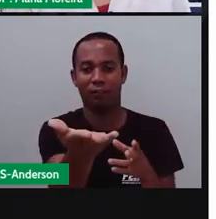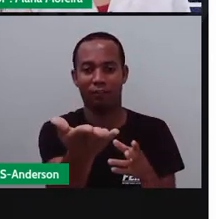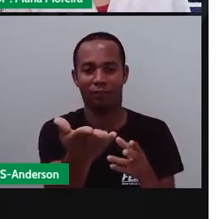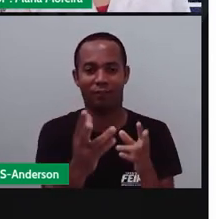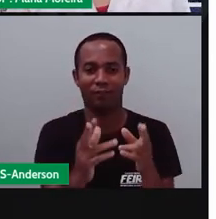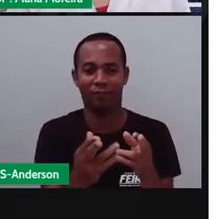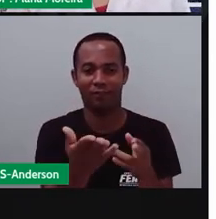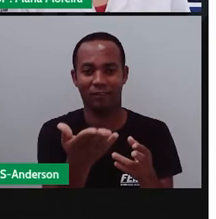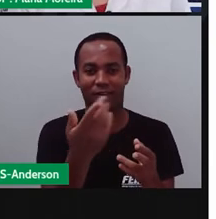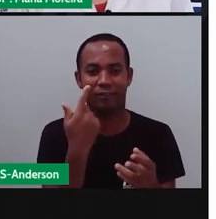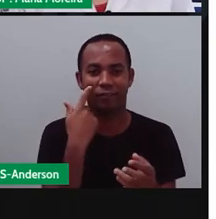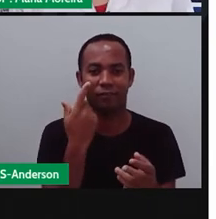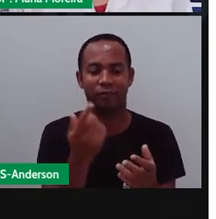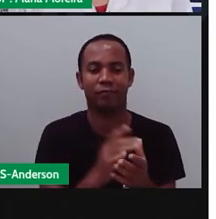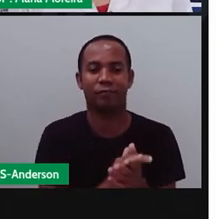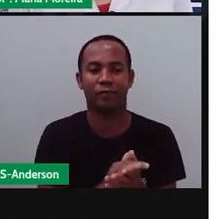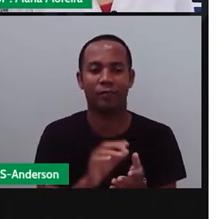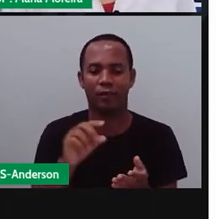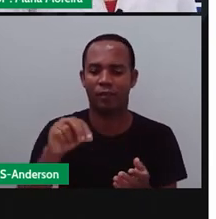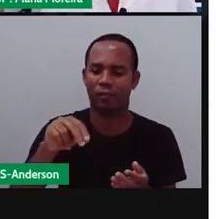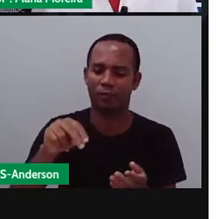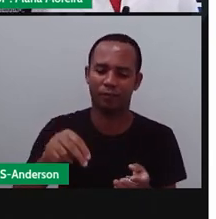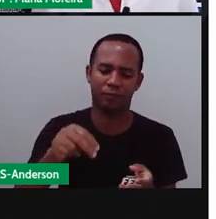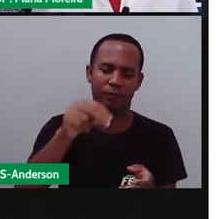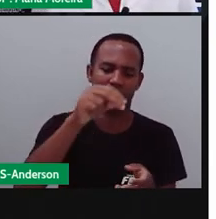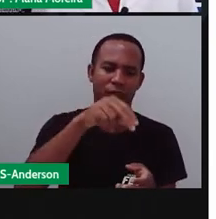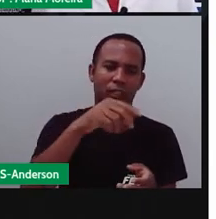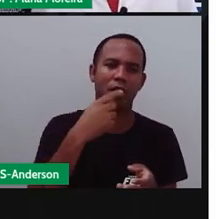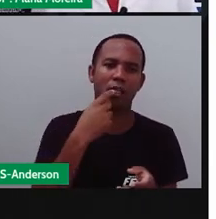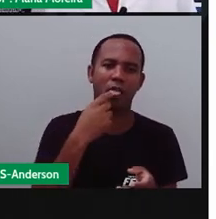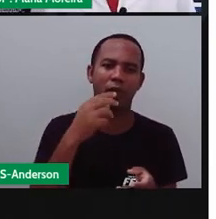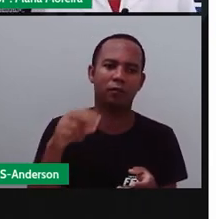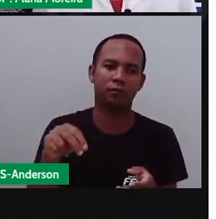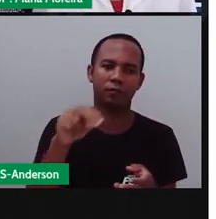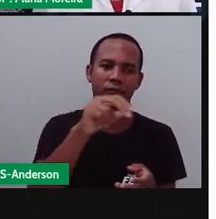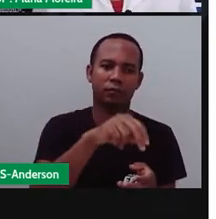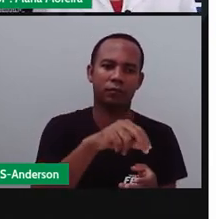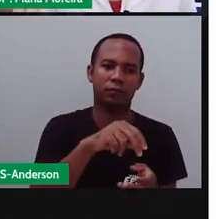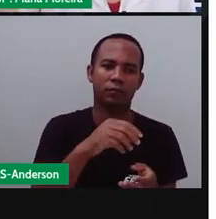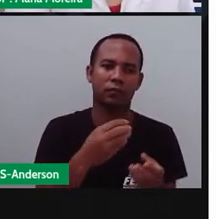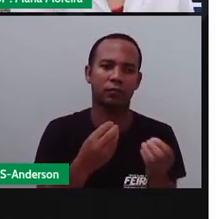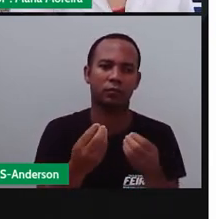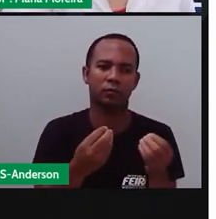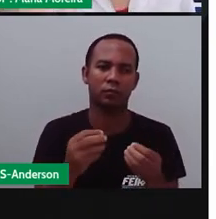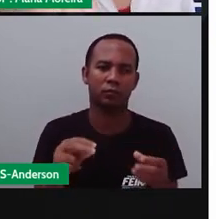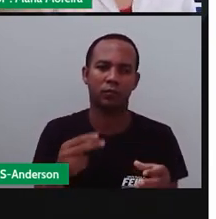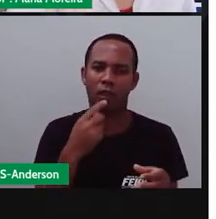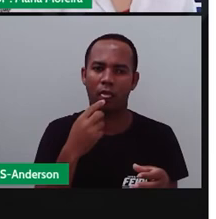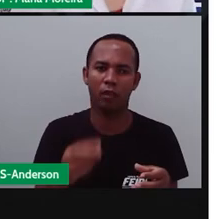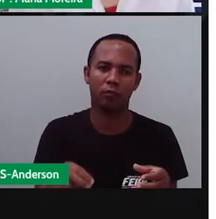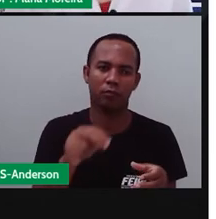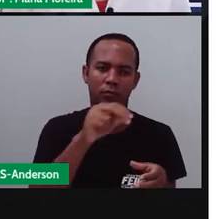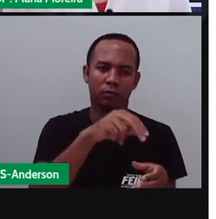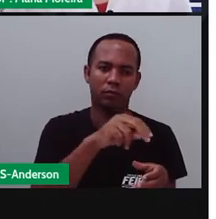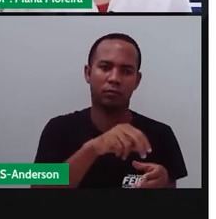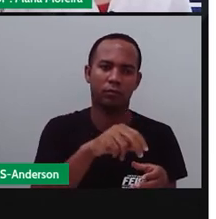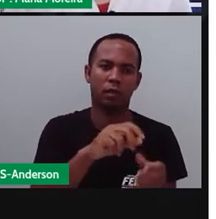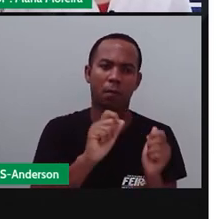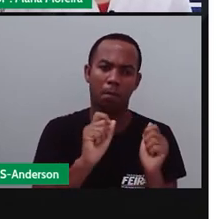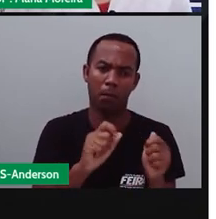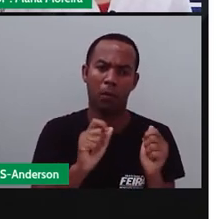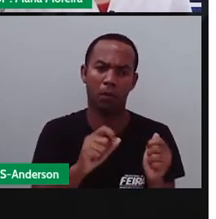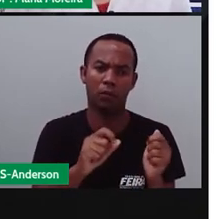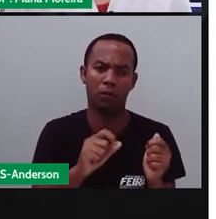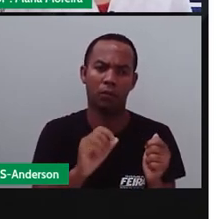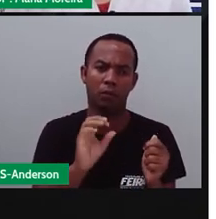Não convencionais, porque tipo uma pitada, né? A minha mão é um pouco menor do que a de Anderson, eu vou pegar uma pitadinha, vou jogar lá. Pode não